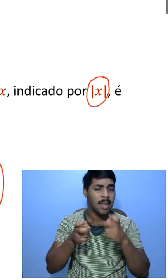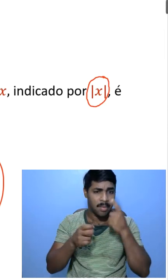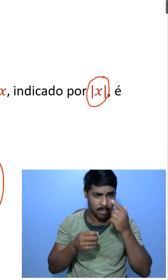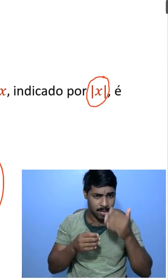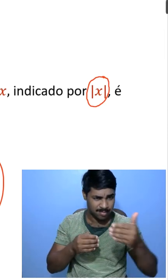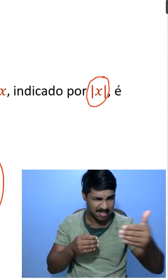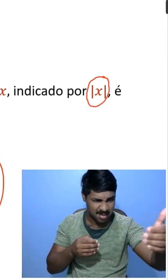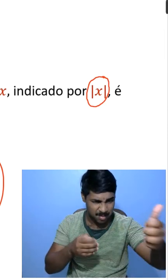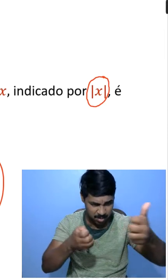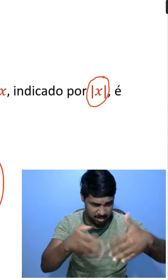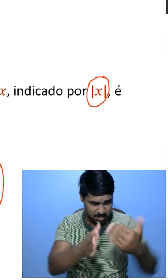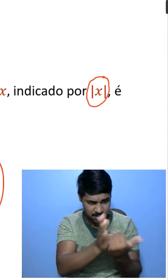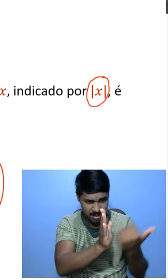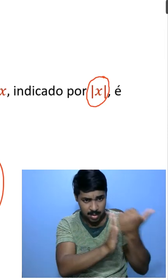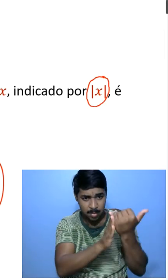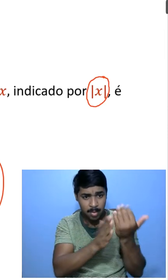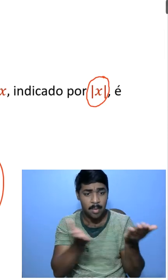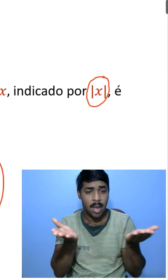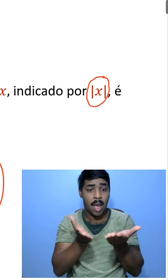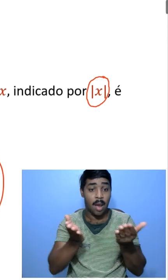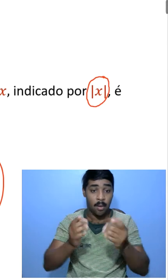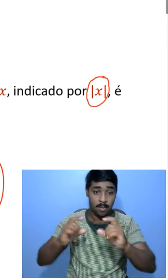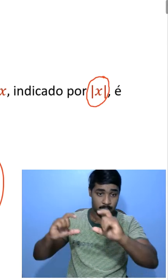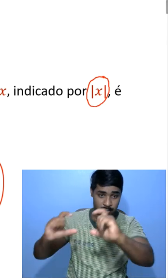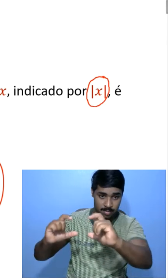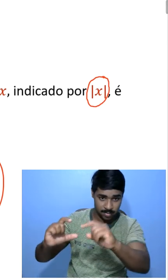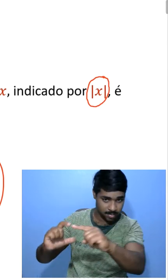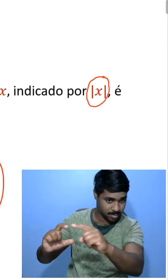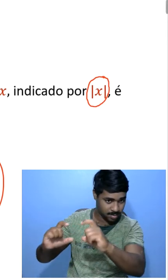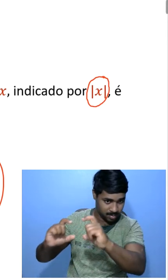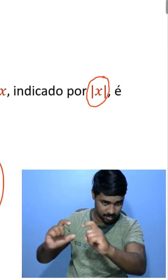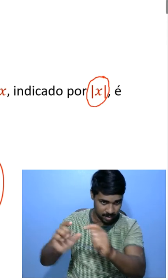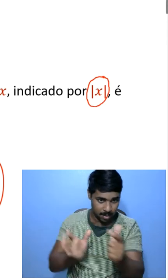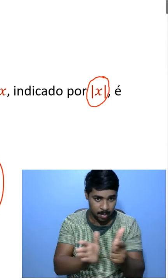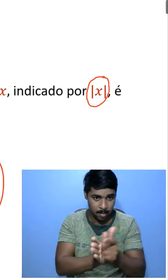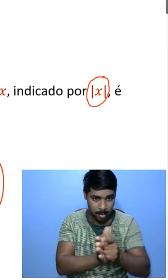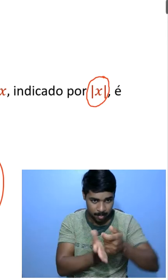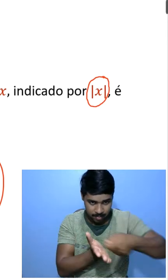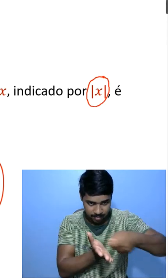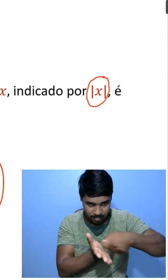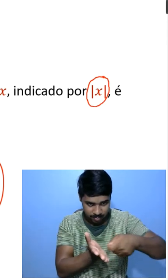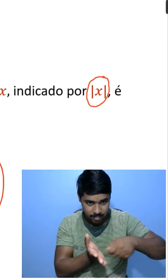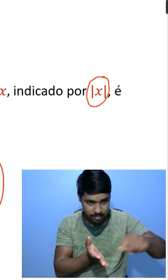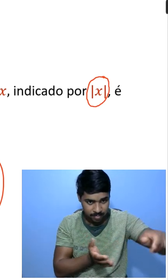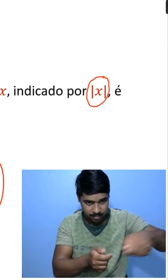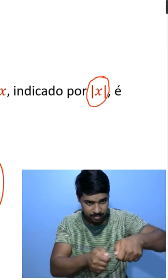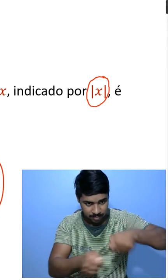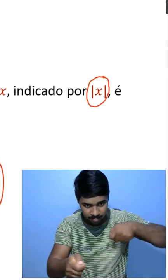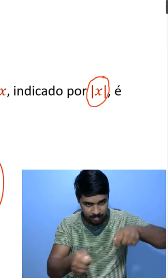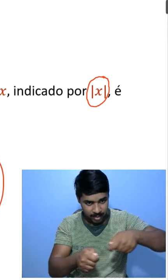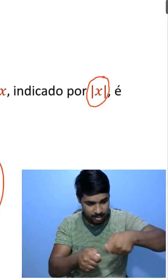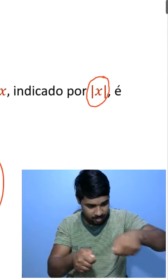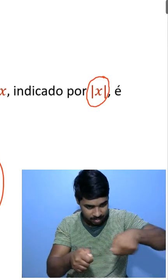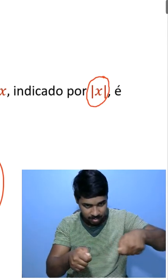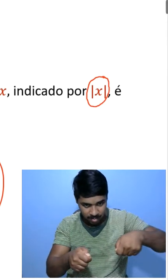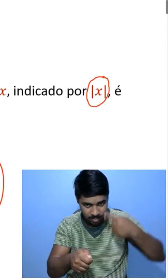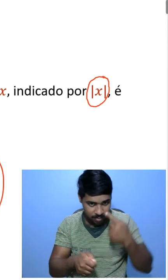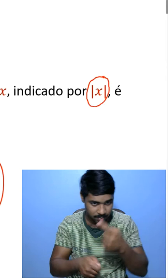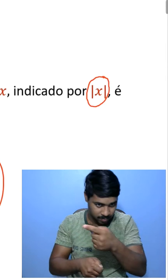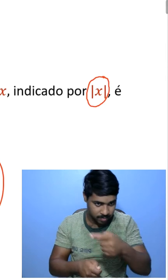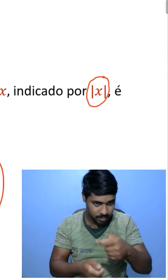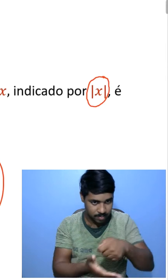enquanto apenas anota essa informação em uma folha para você acompanhar nas explicações que vão se seguir daqui a